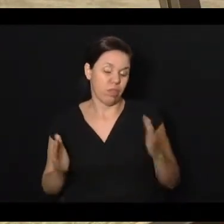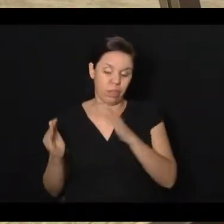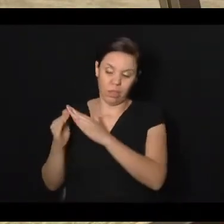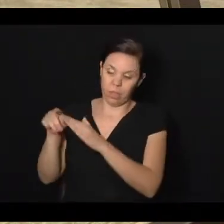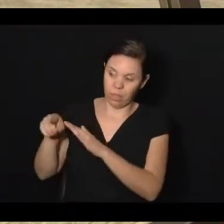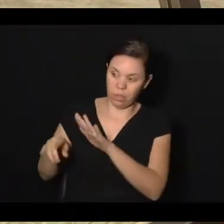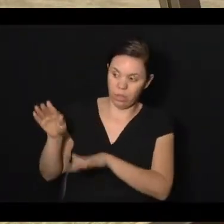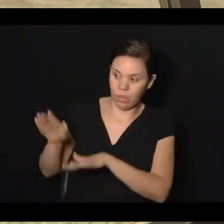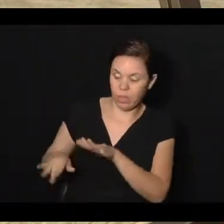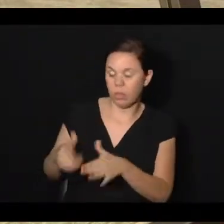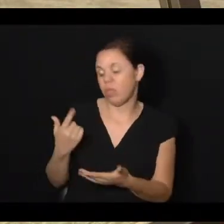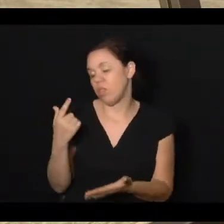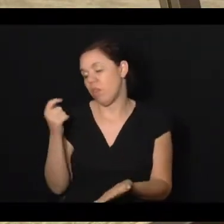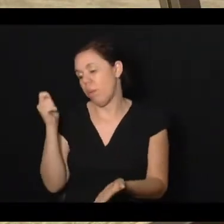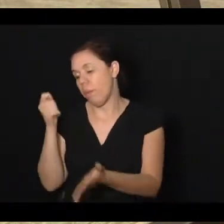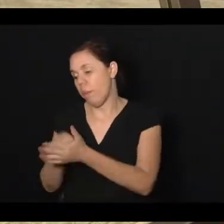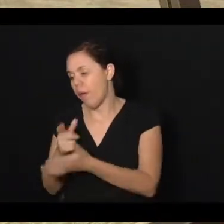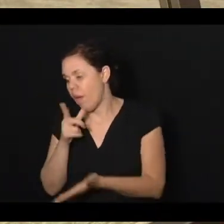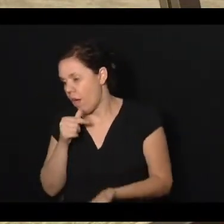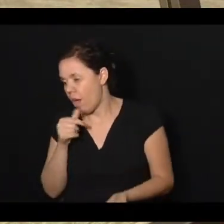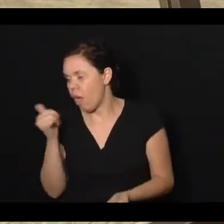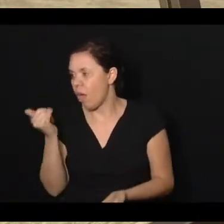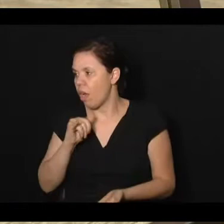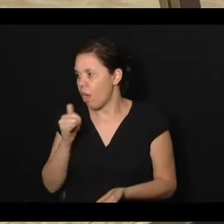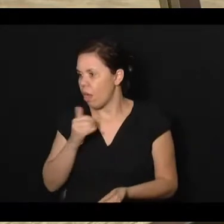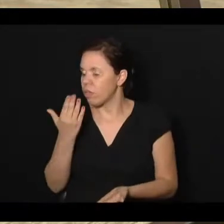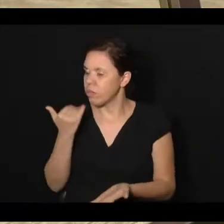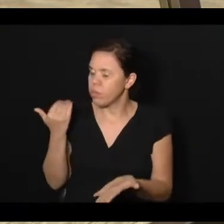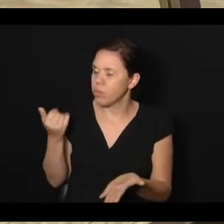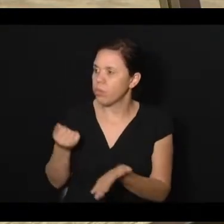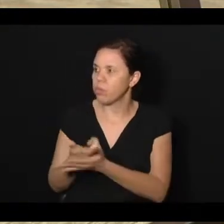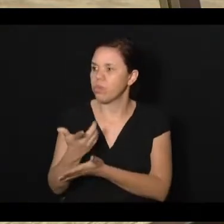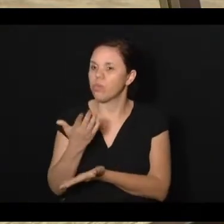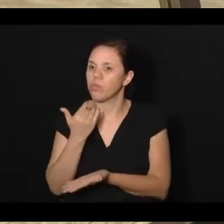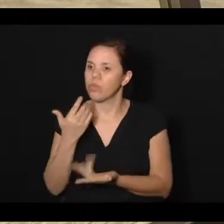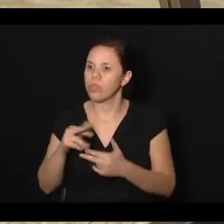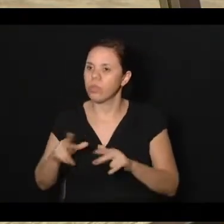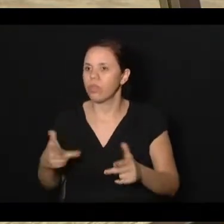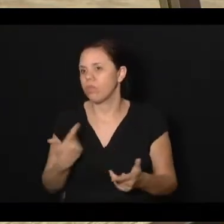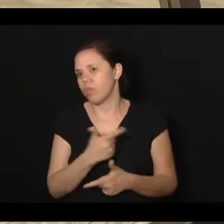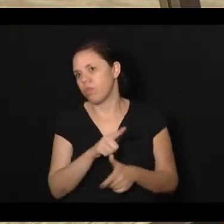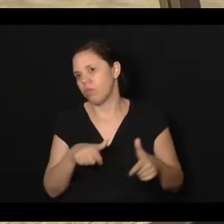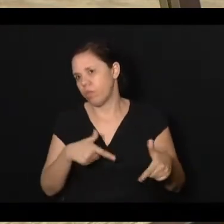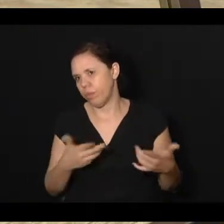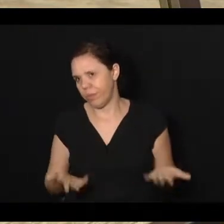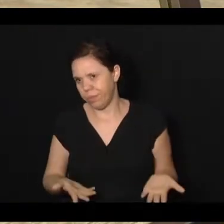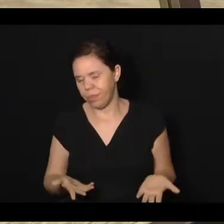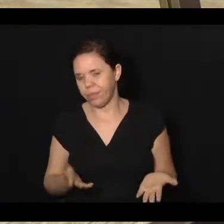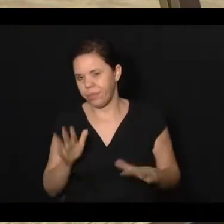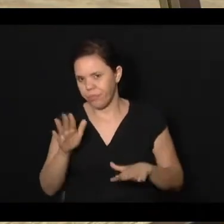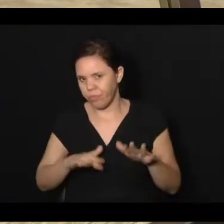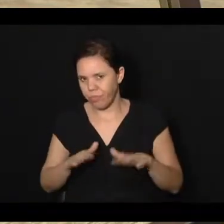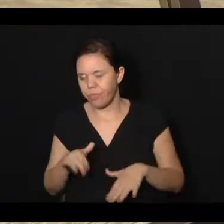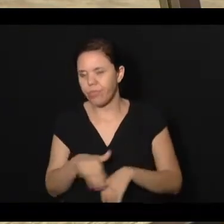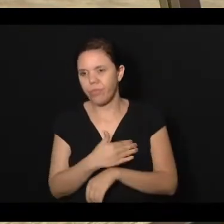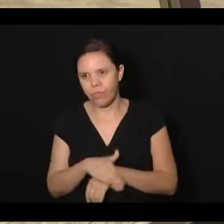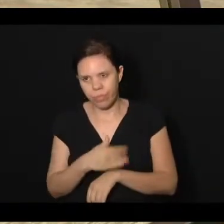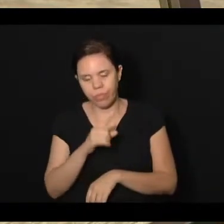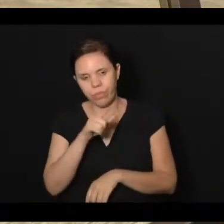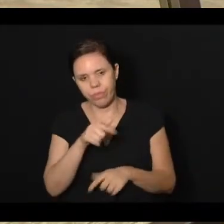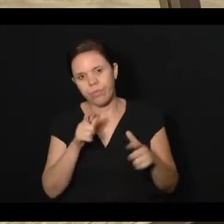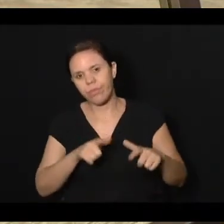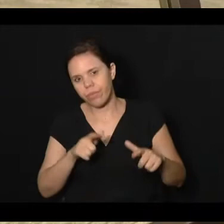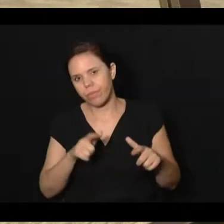não teria condição de pagar a água energia de comprar comida porque não tinha trabalho muitas vezes a rua acaba sendo